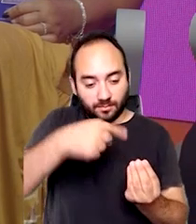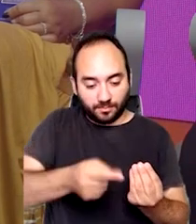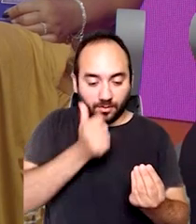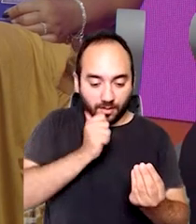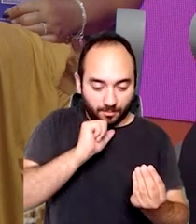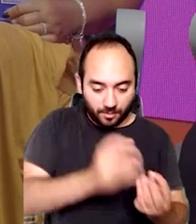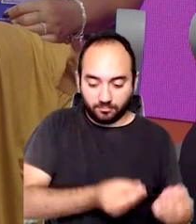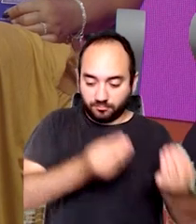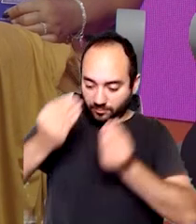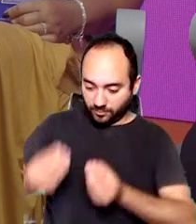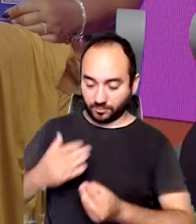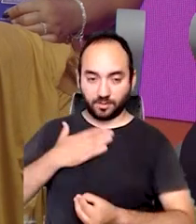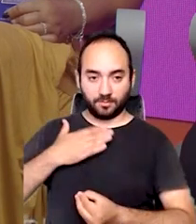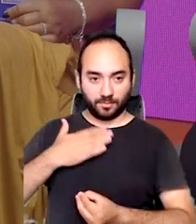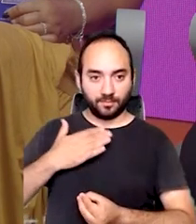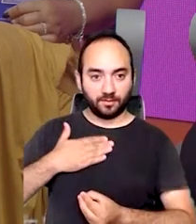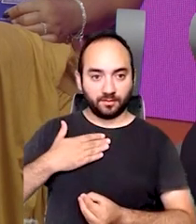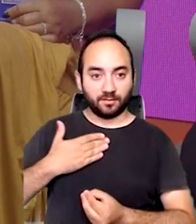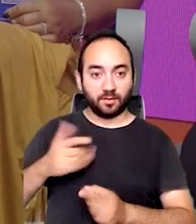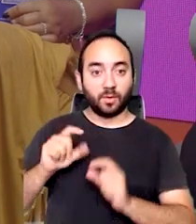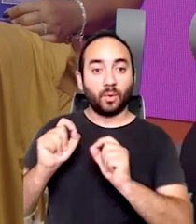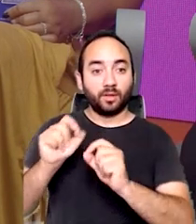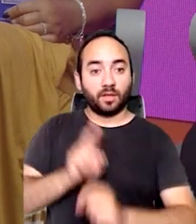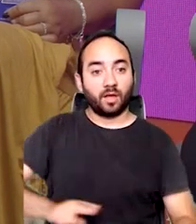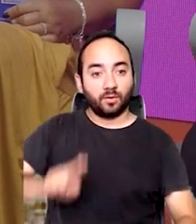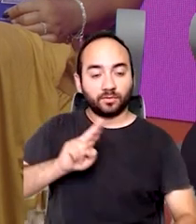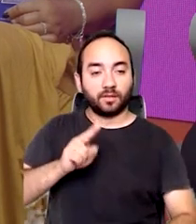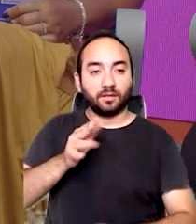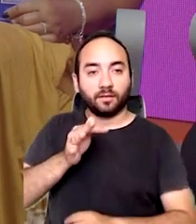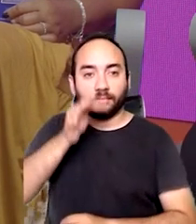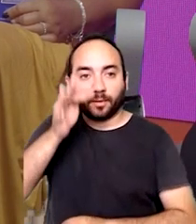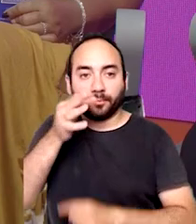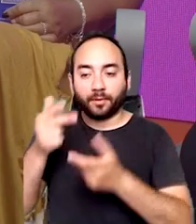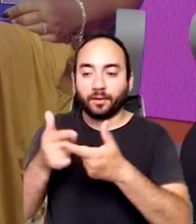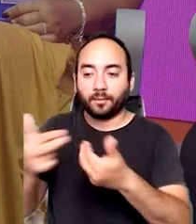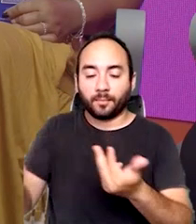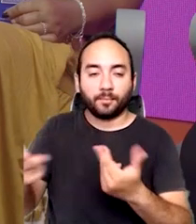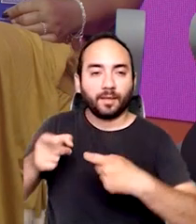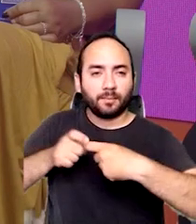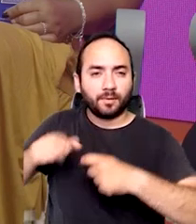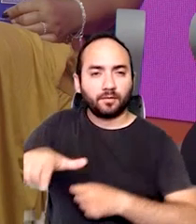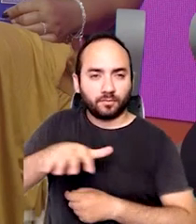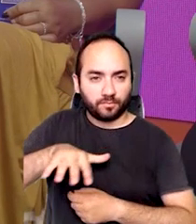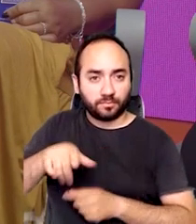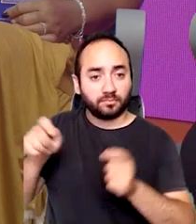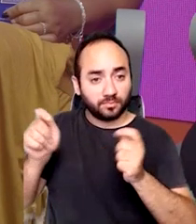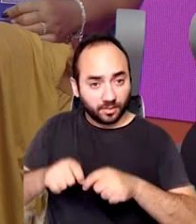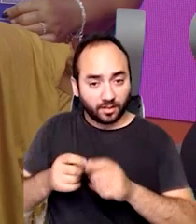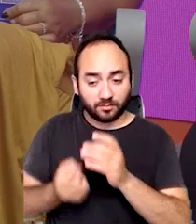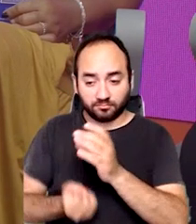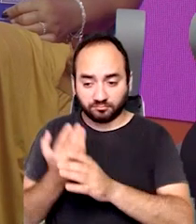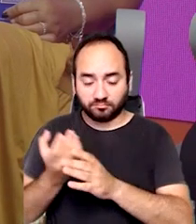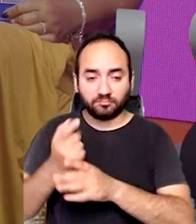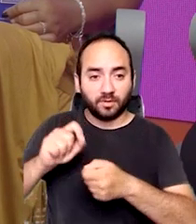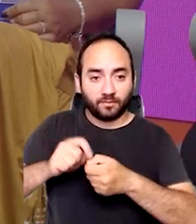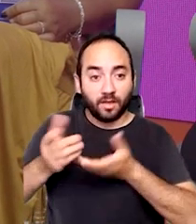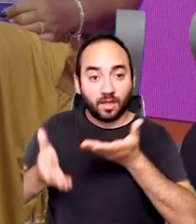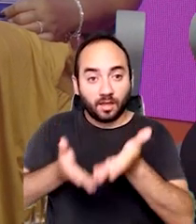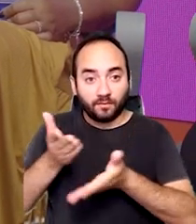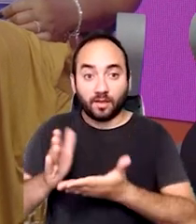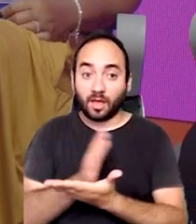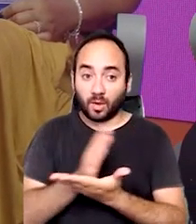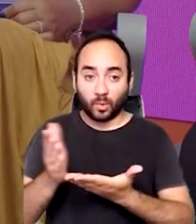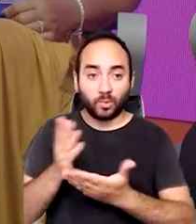pra minha mãe e minha mãe passou para mim que é a utilização das plantas medicinais né para